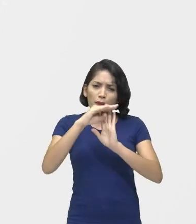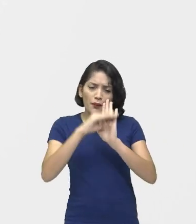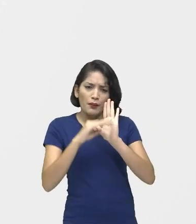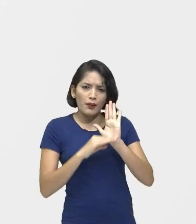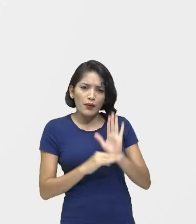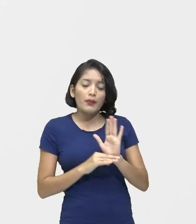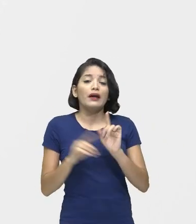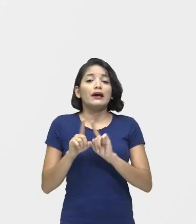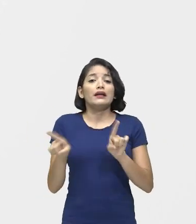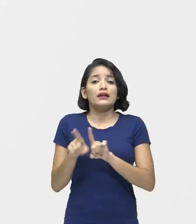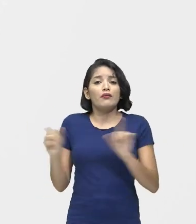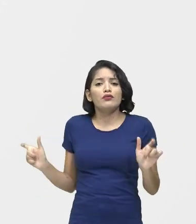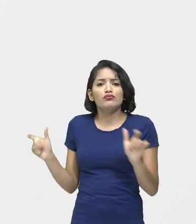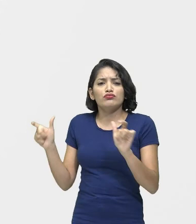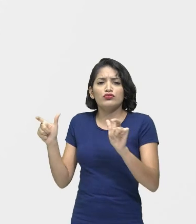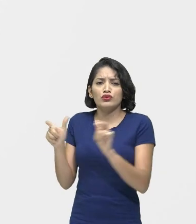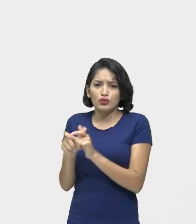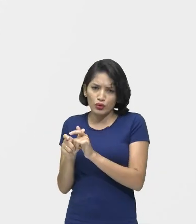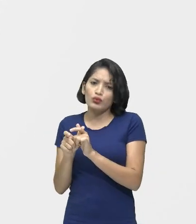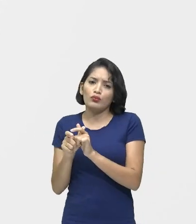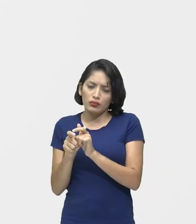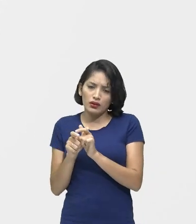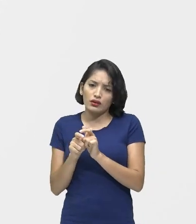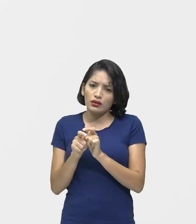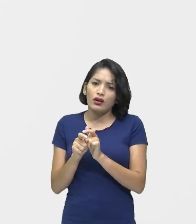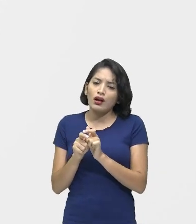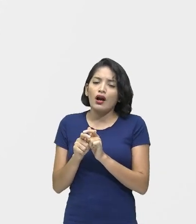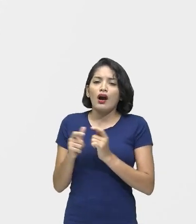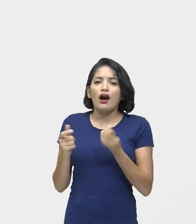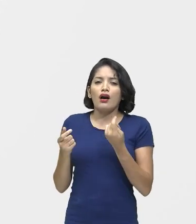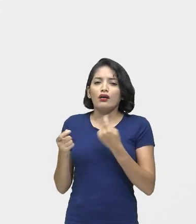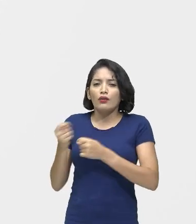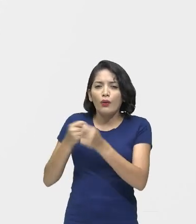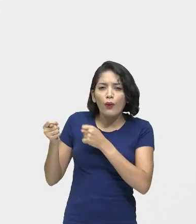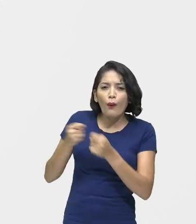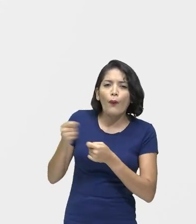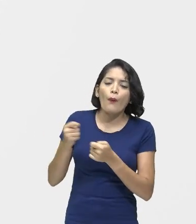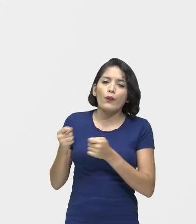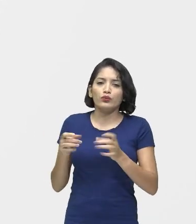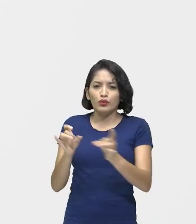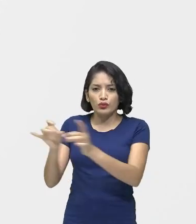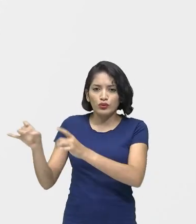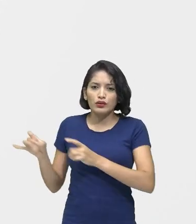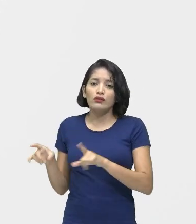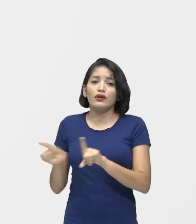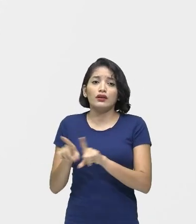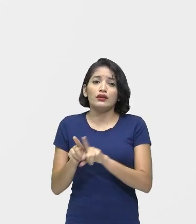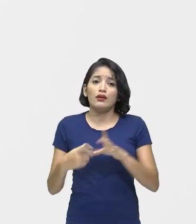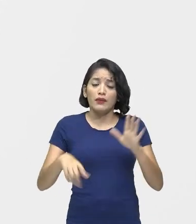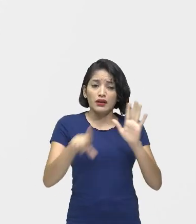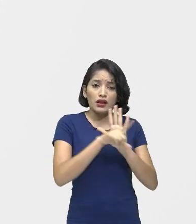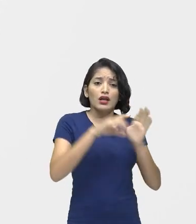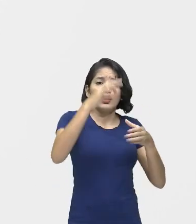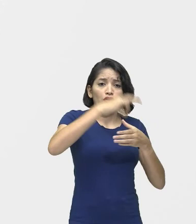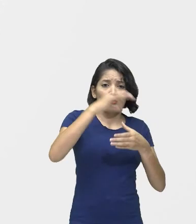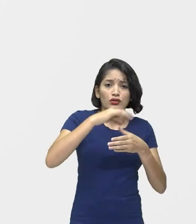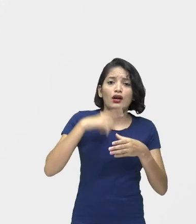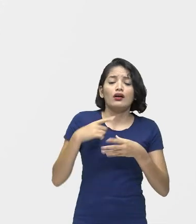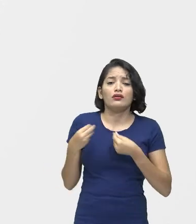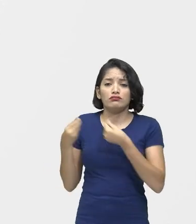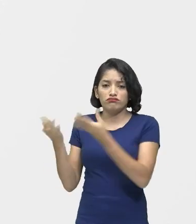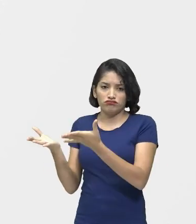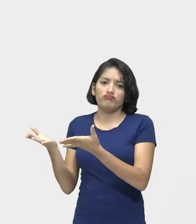dos negociantes americanos. A lei do chá beneficiava a Companhia das Índias Orientais, né, por dar à empresa o monopólio